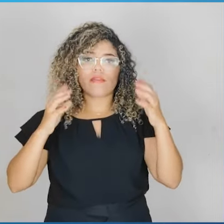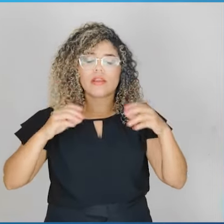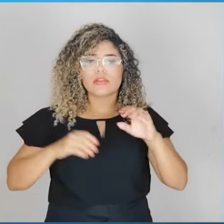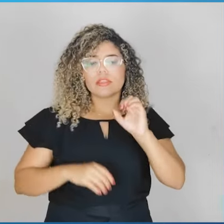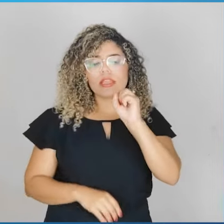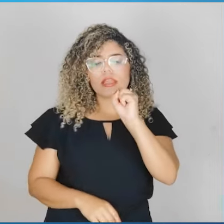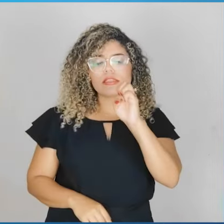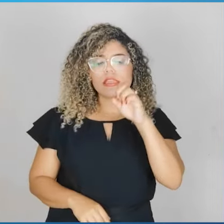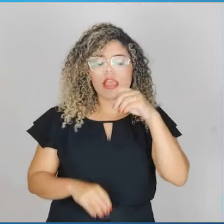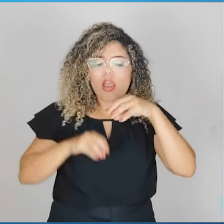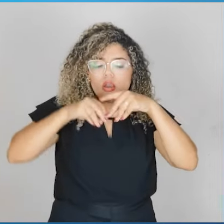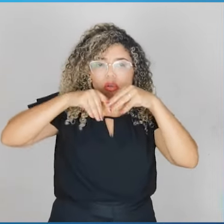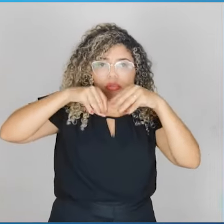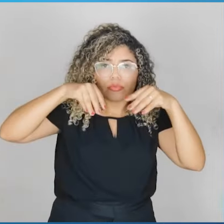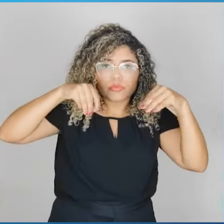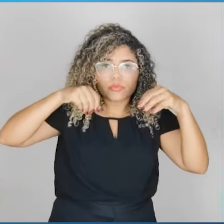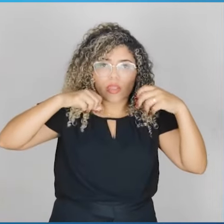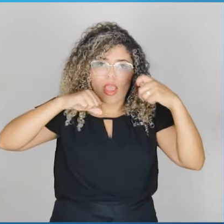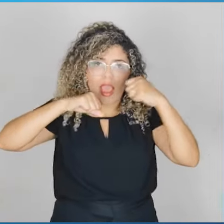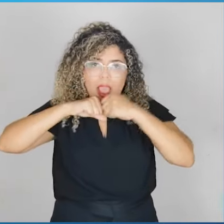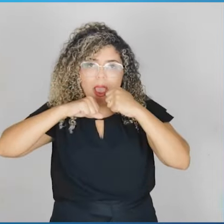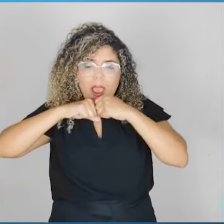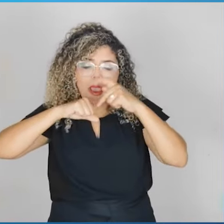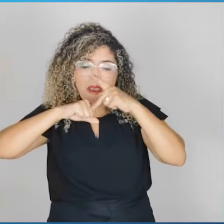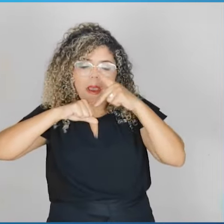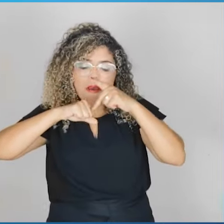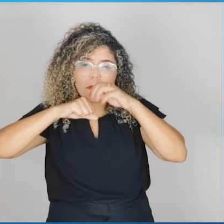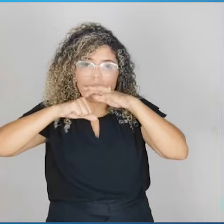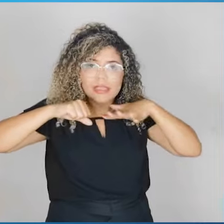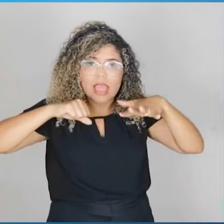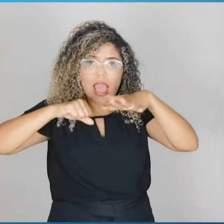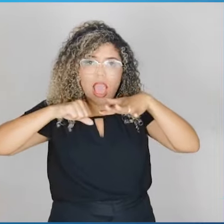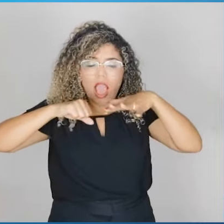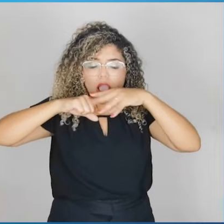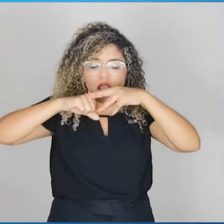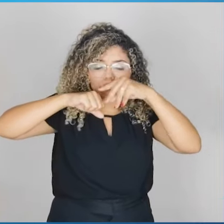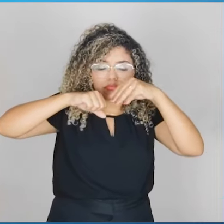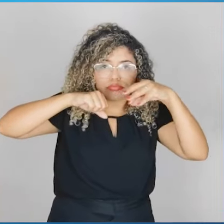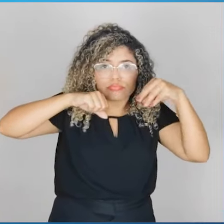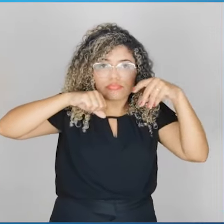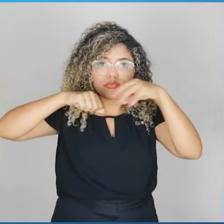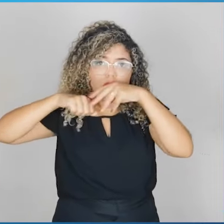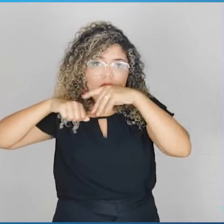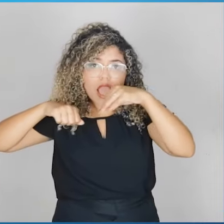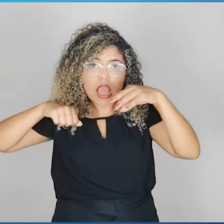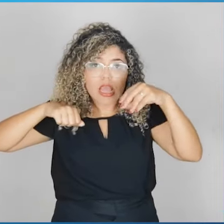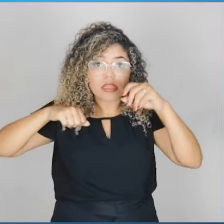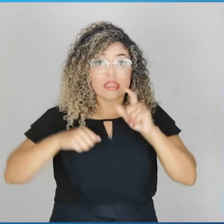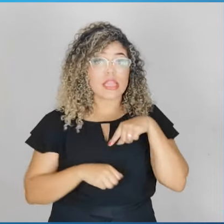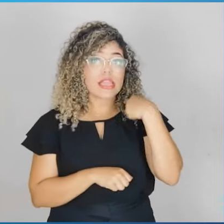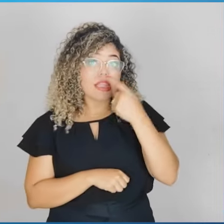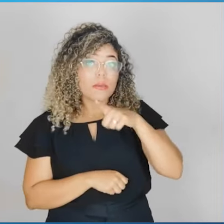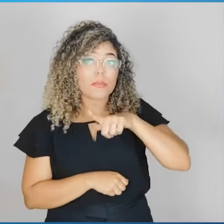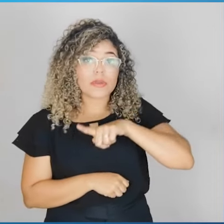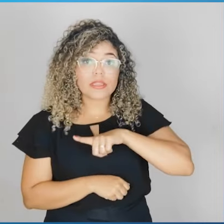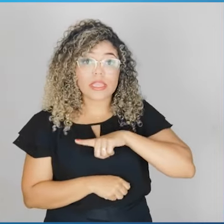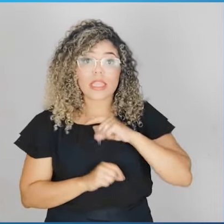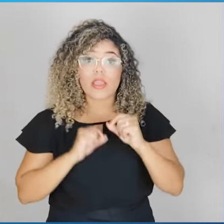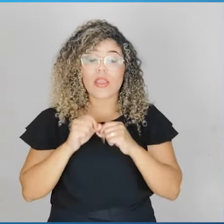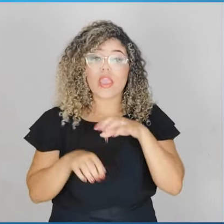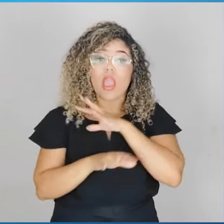desses aglomerados de rocha que vão ficando sobre esse vestígio desse animal. E aqui nós temos depois esse